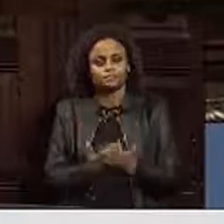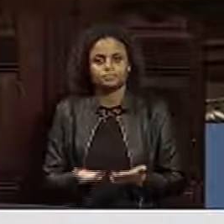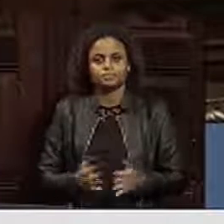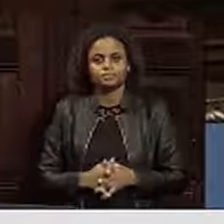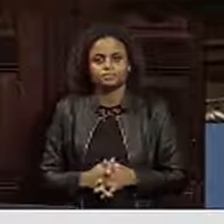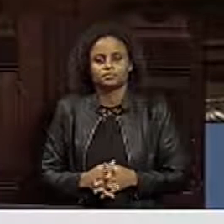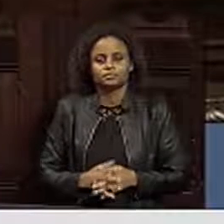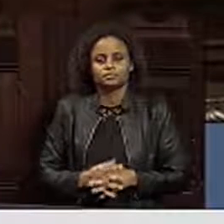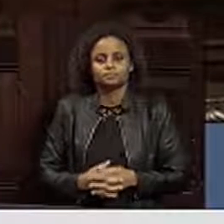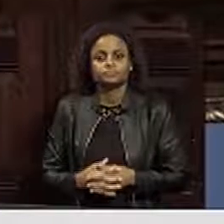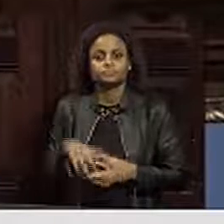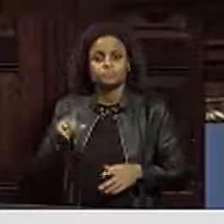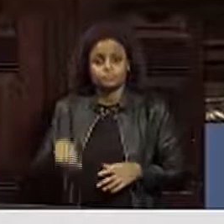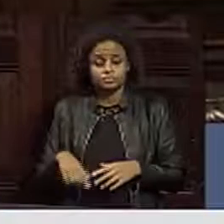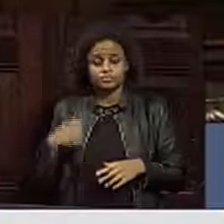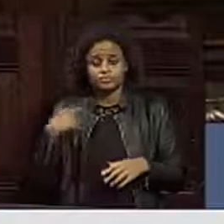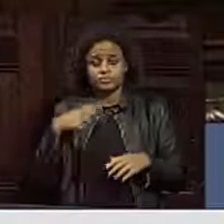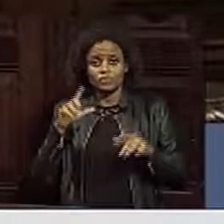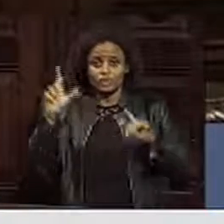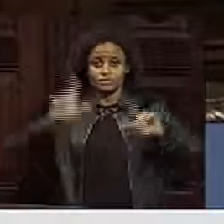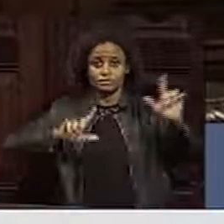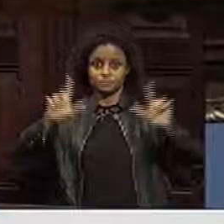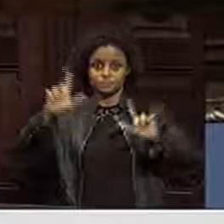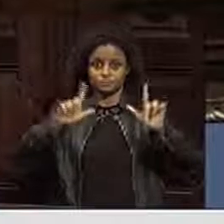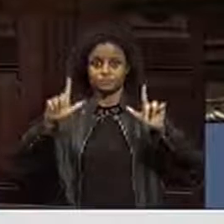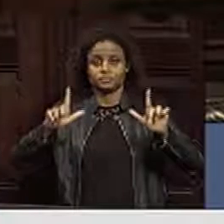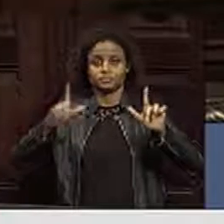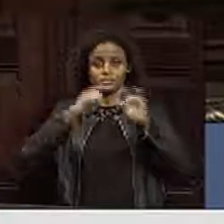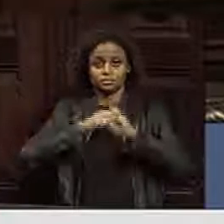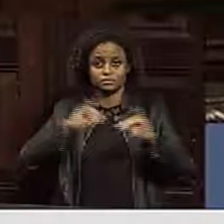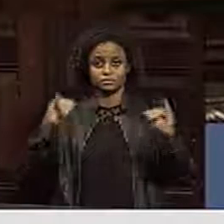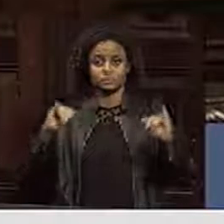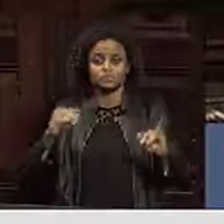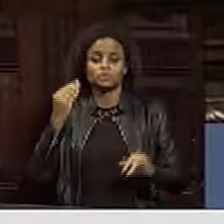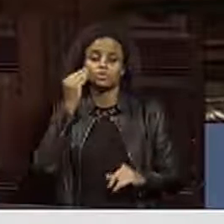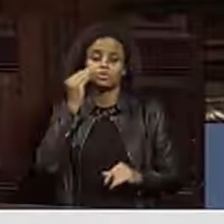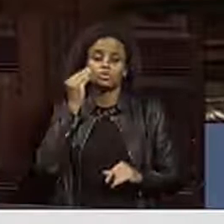Nessa mesma reportagem, eles focaram